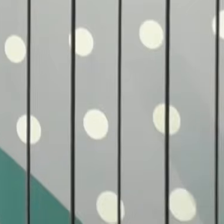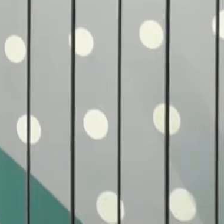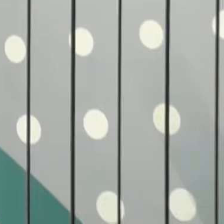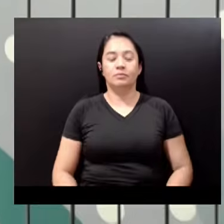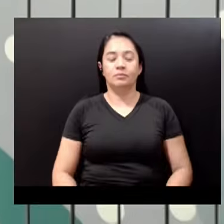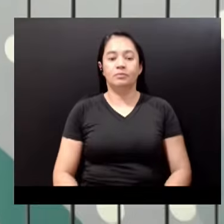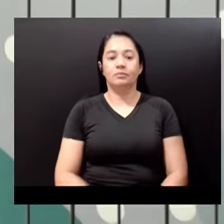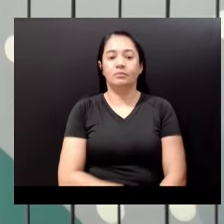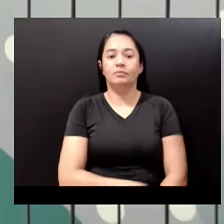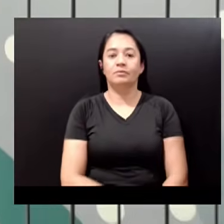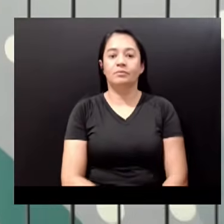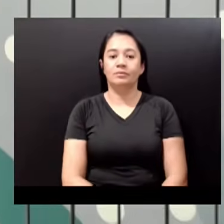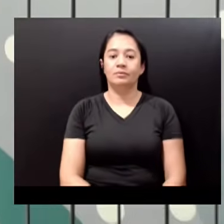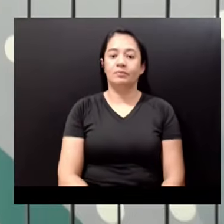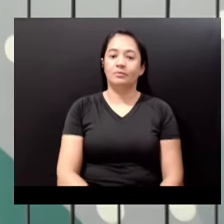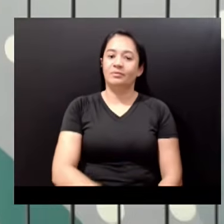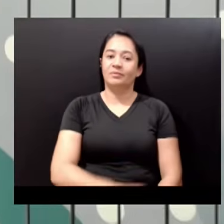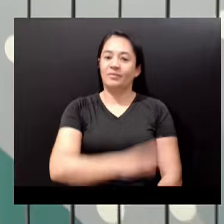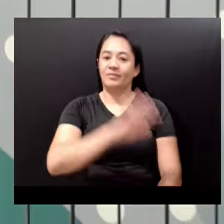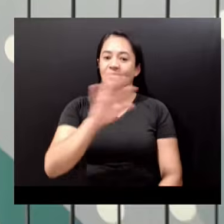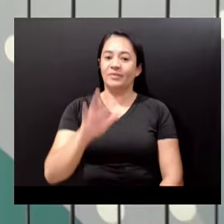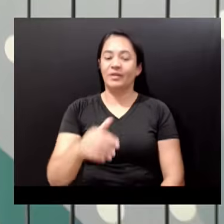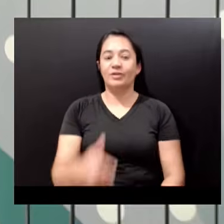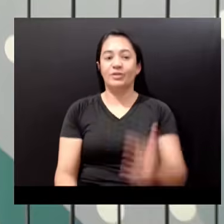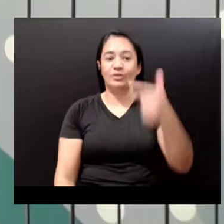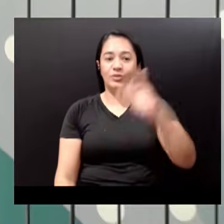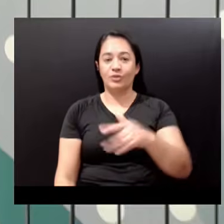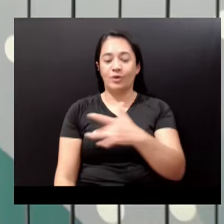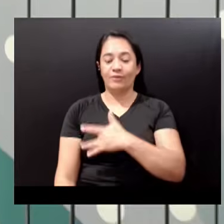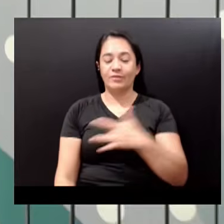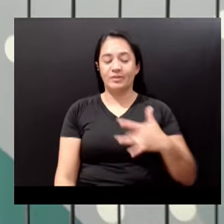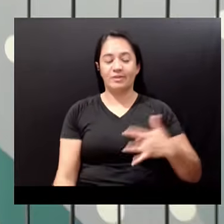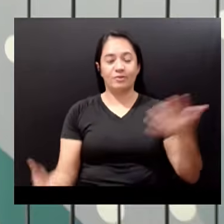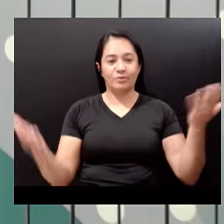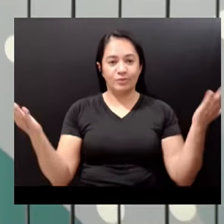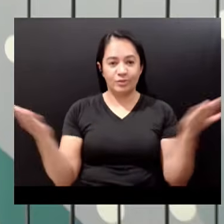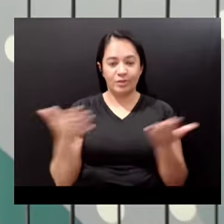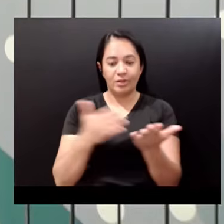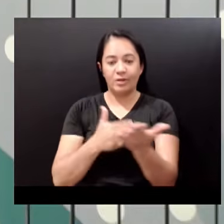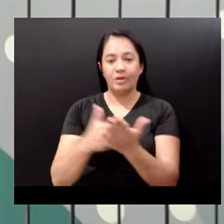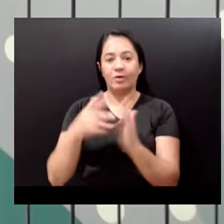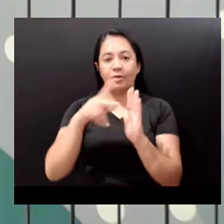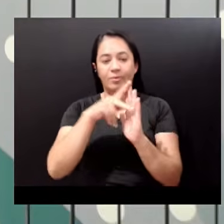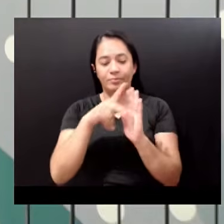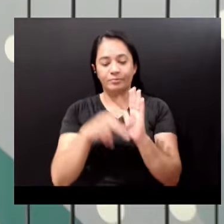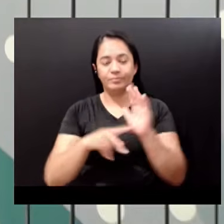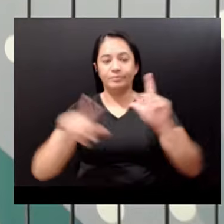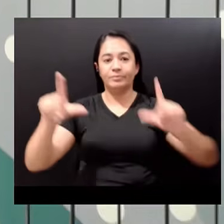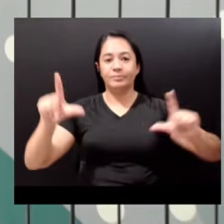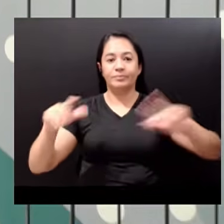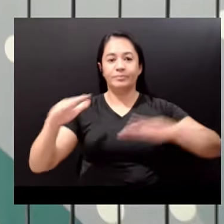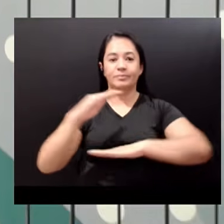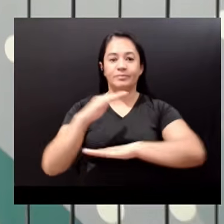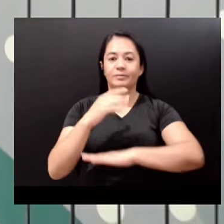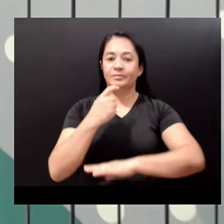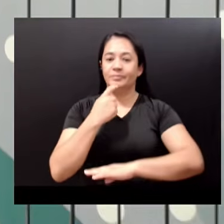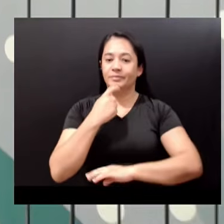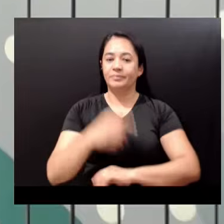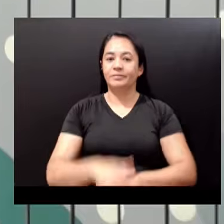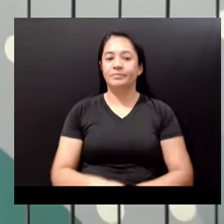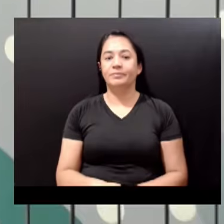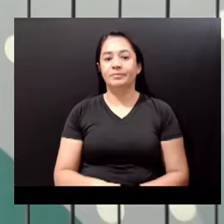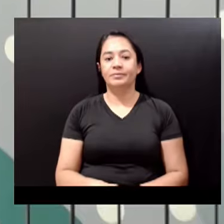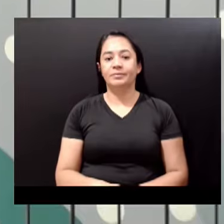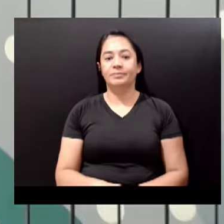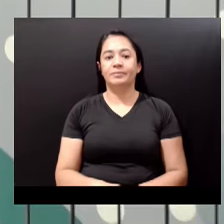Olá pessoal, mais um Saúde Agora, começando aqui na programação da TV Câmara Campinas. E hoje nós vamos falar sobre a